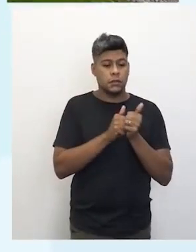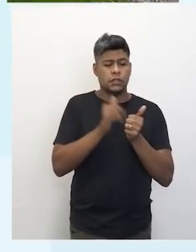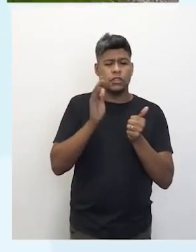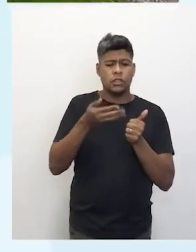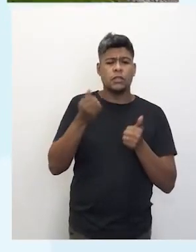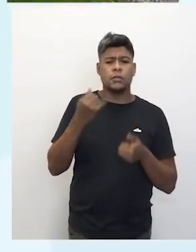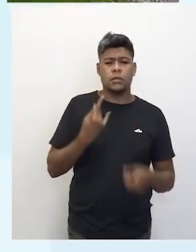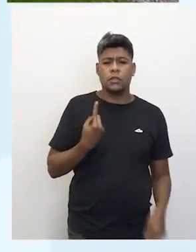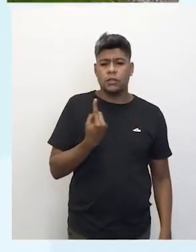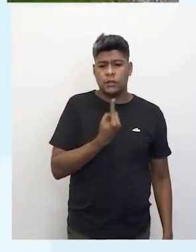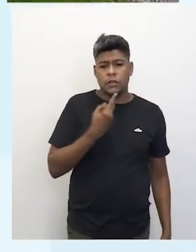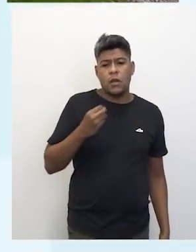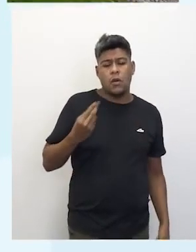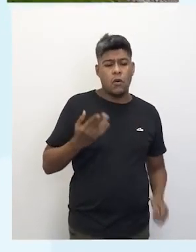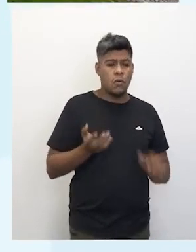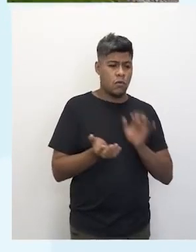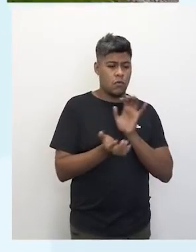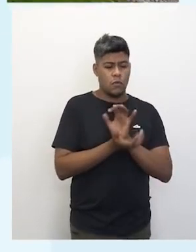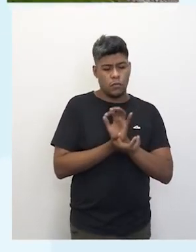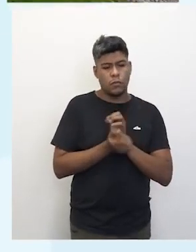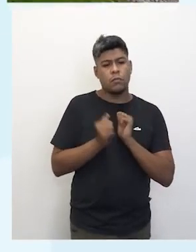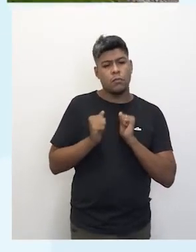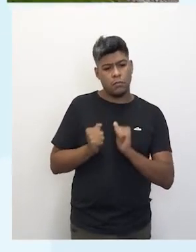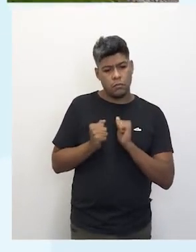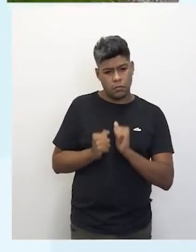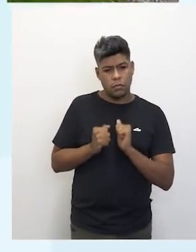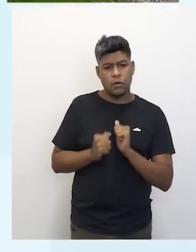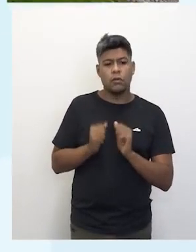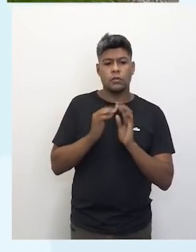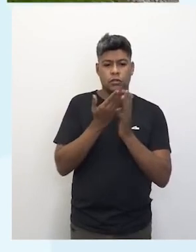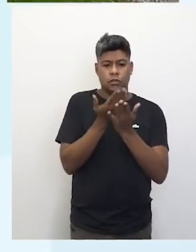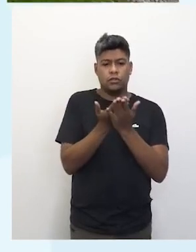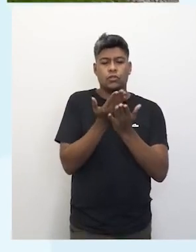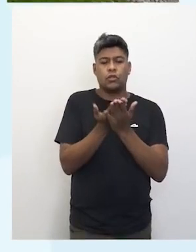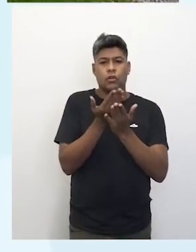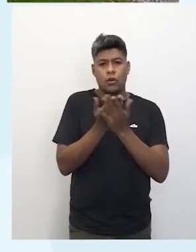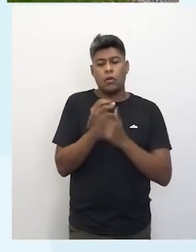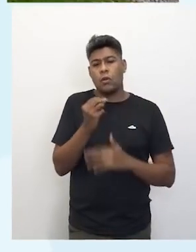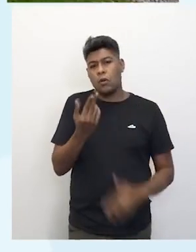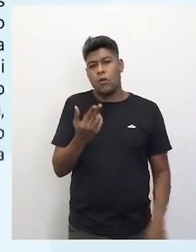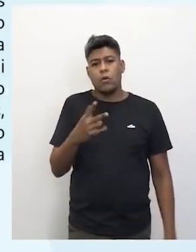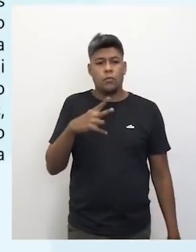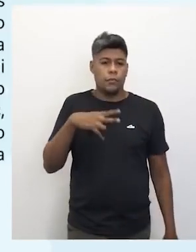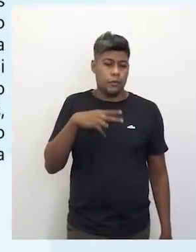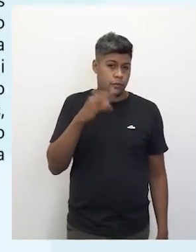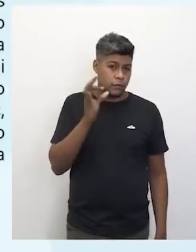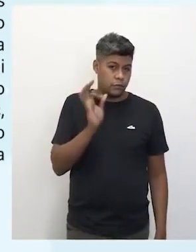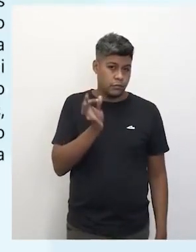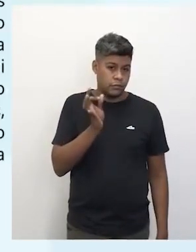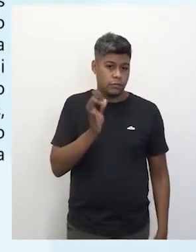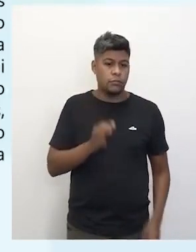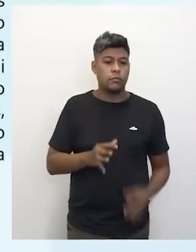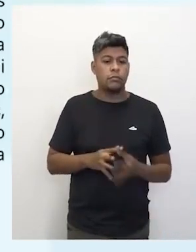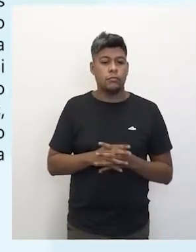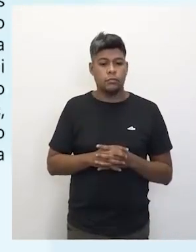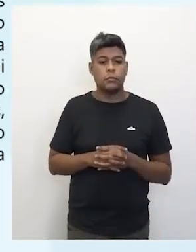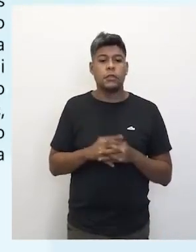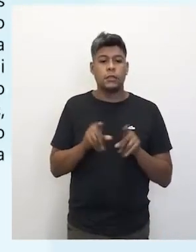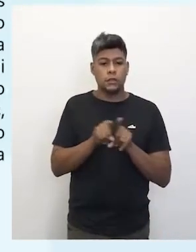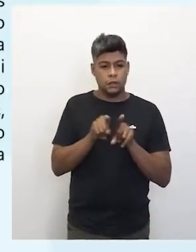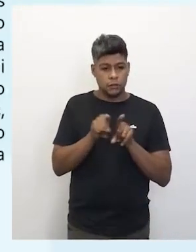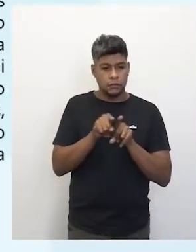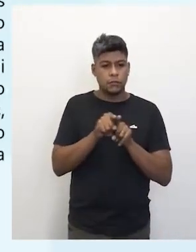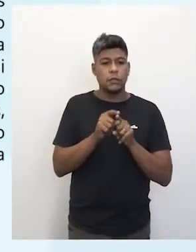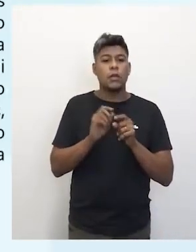tanto individuais quanto em grupos, tá? Que podem ser escolares ou grupos, né, particulares aí, tá certo? Também temos a